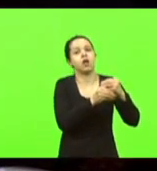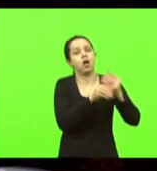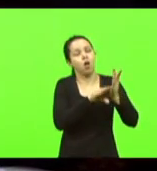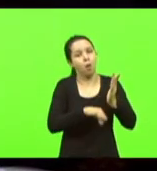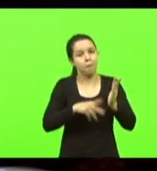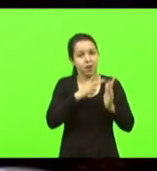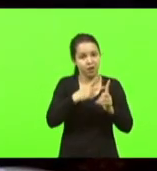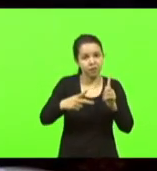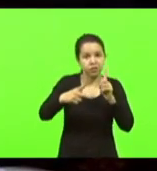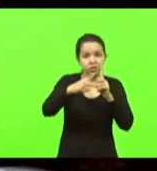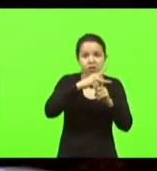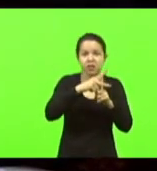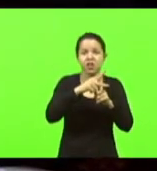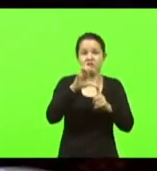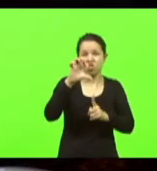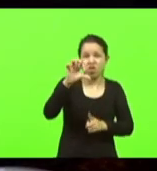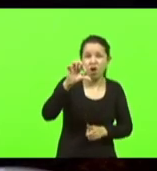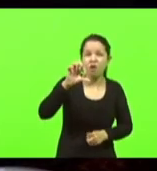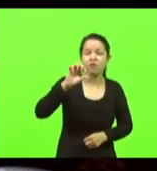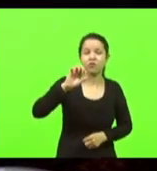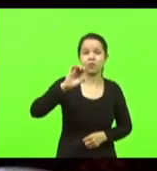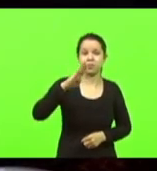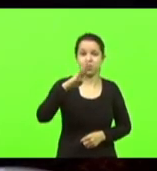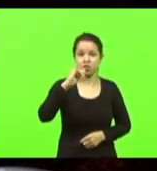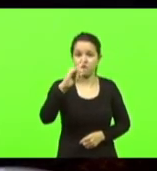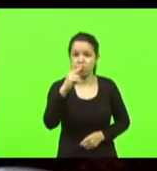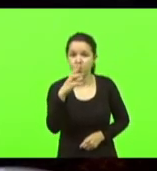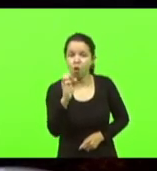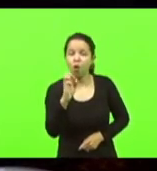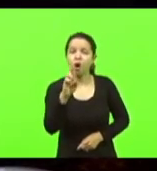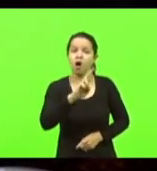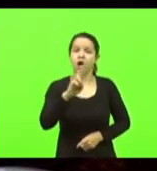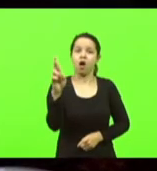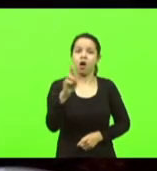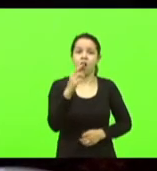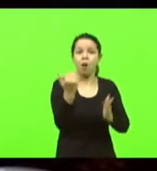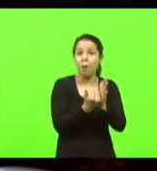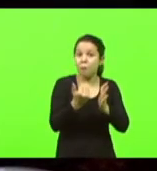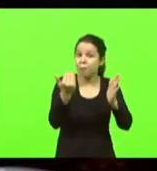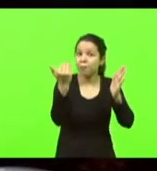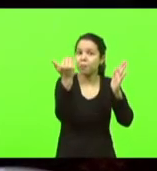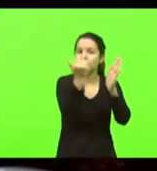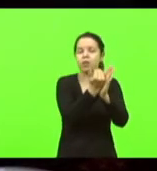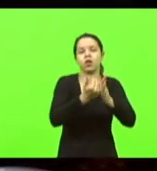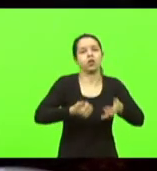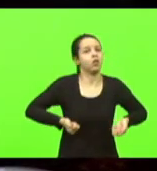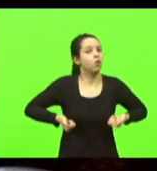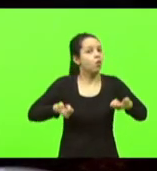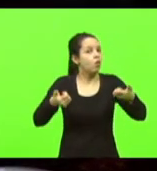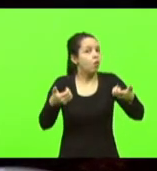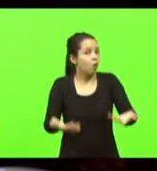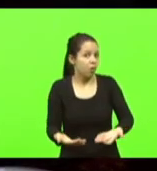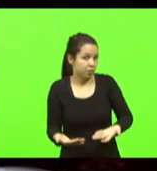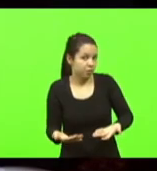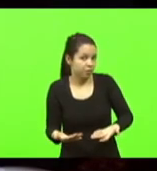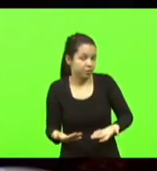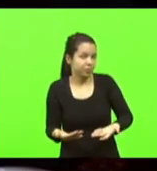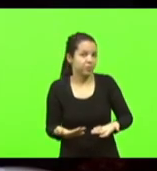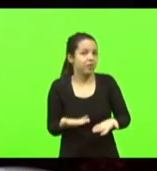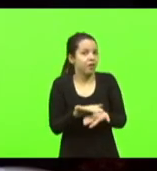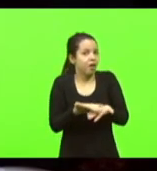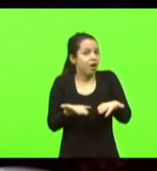em cerca de 9 bilhões de reais aumenta o custo O que torna O que torna